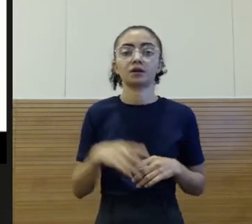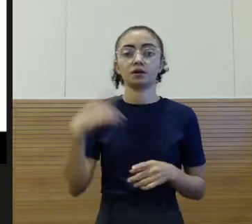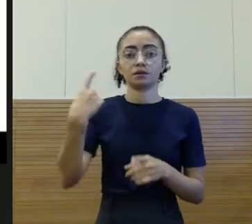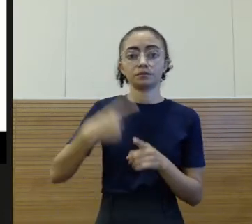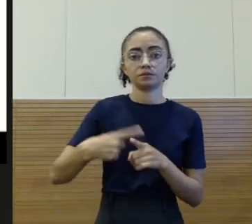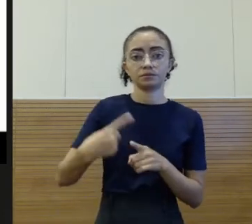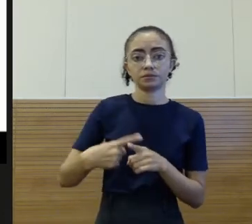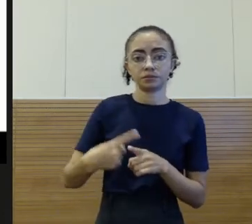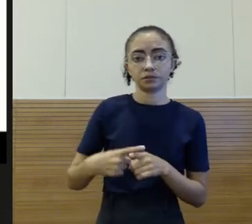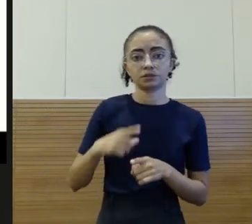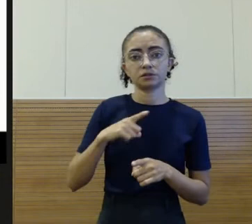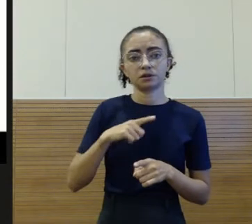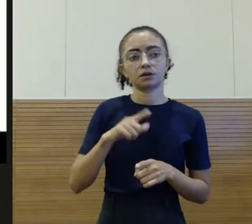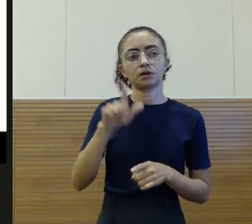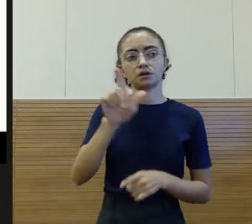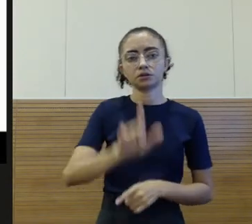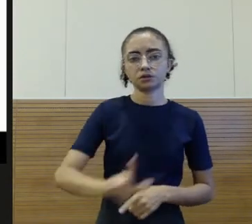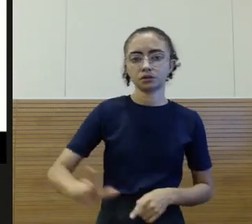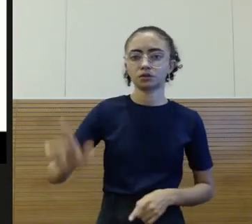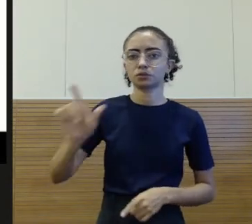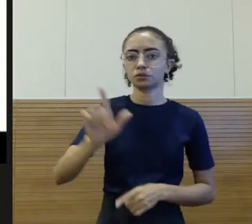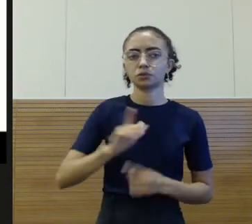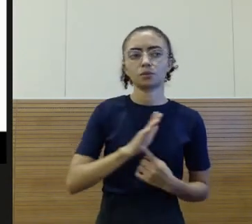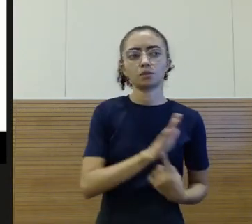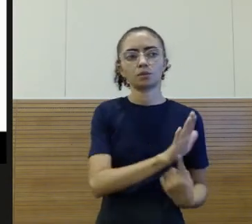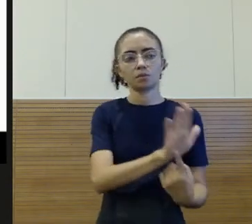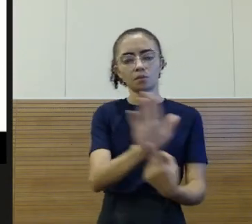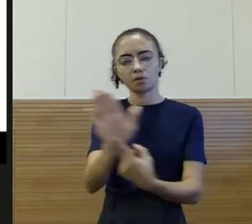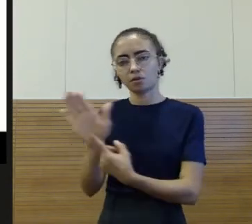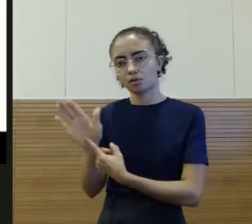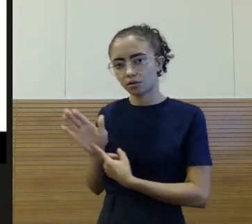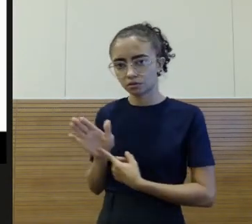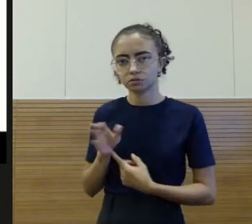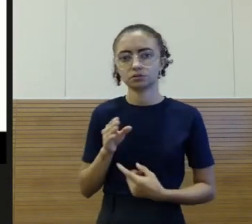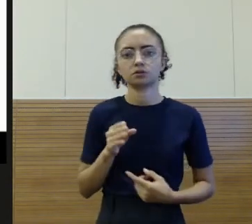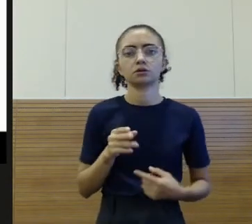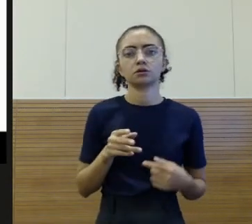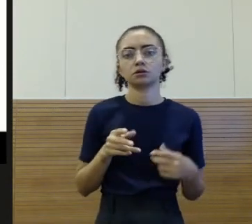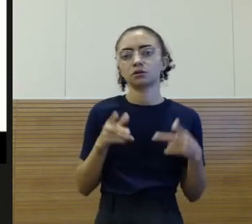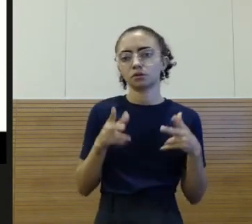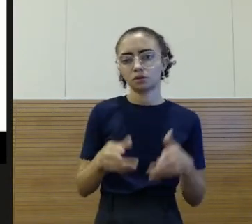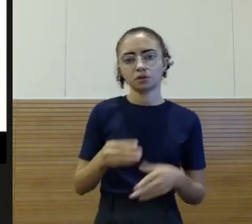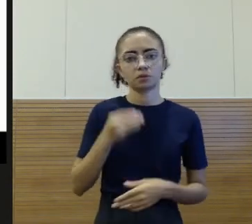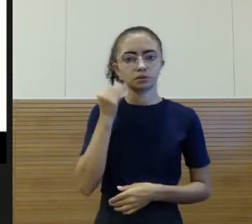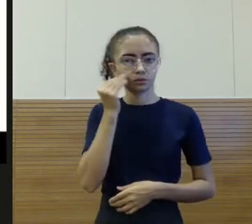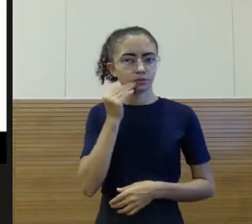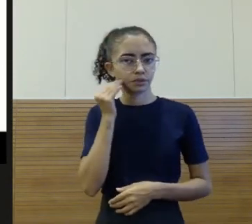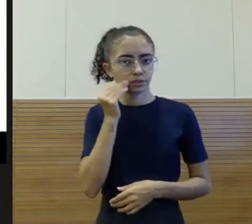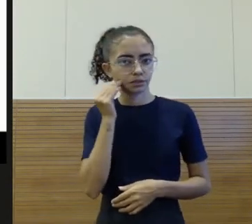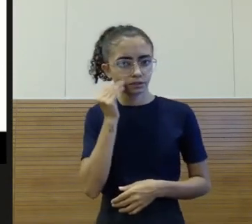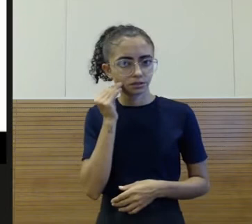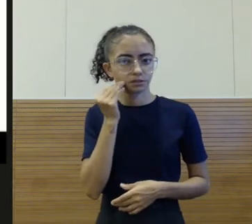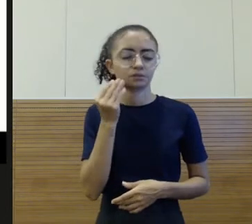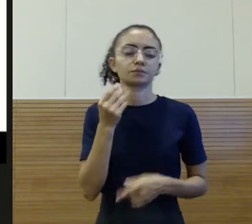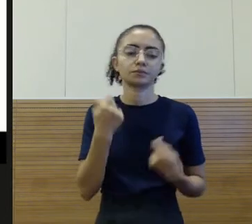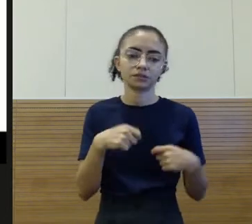é mostrada a literatura em conferências internacionais, inclusive nesse tipo de experiência, nós temos que melhorar.